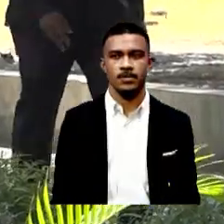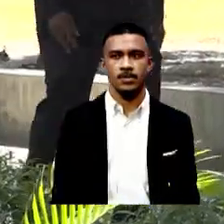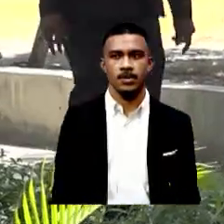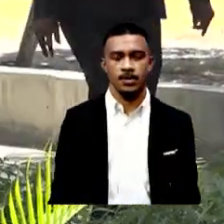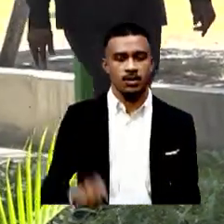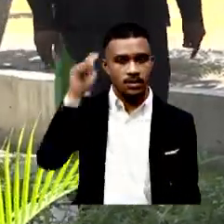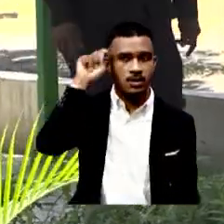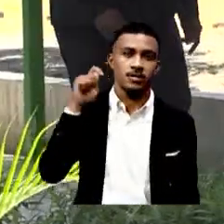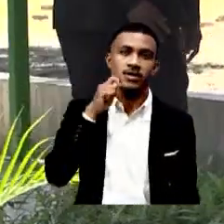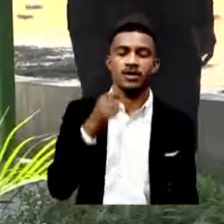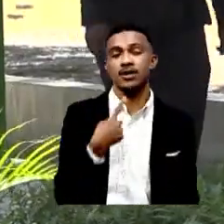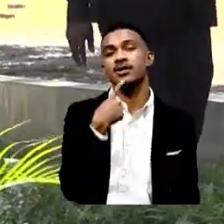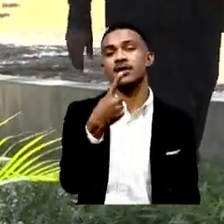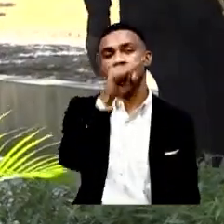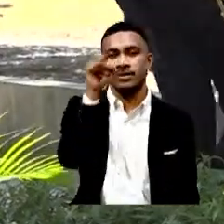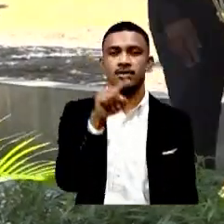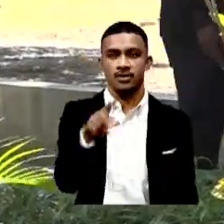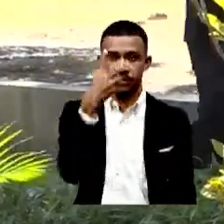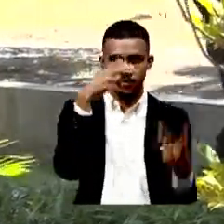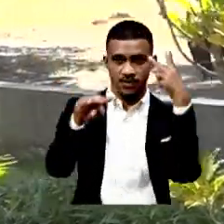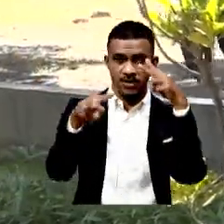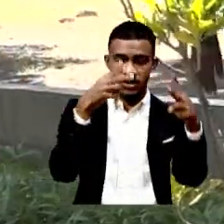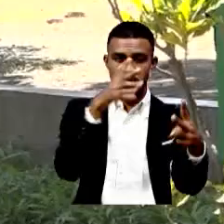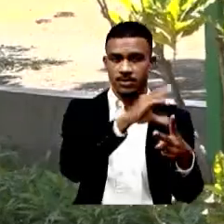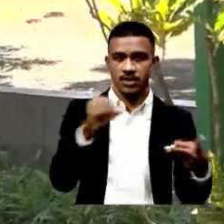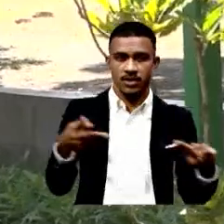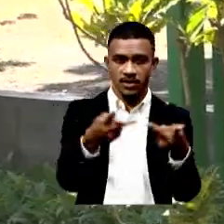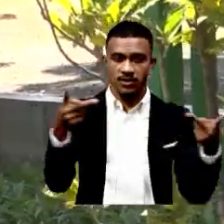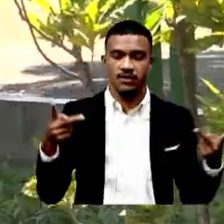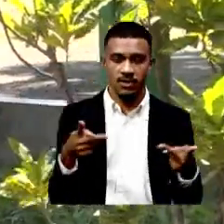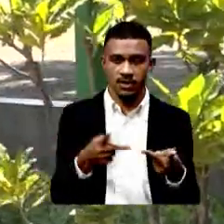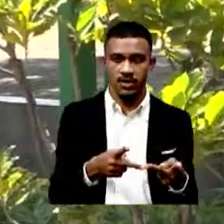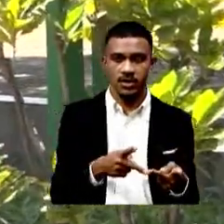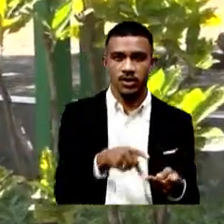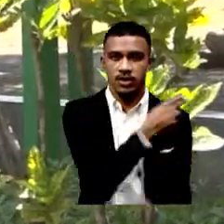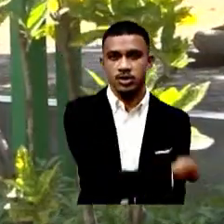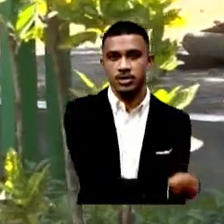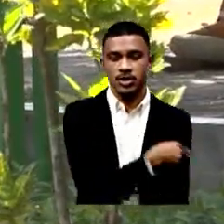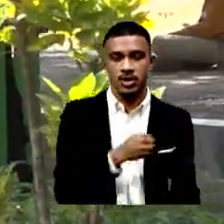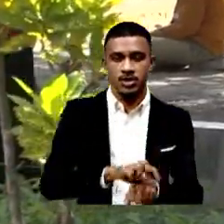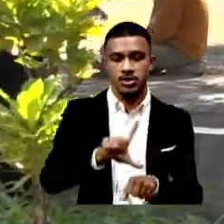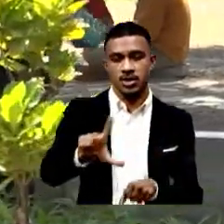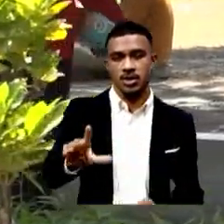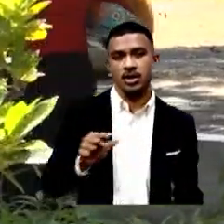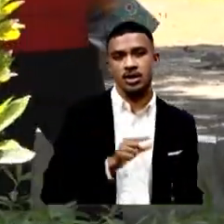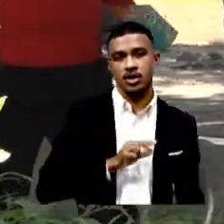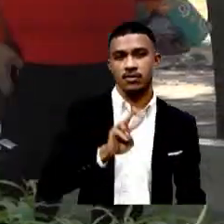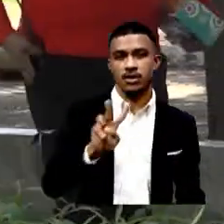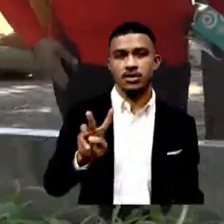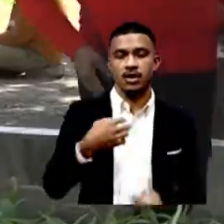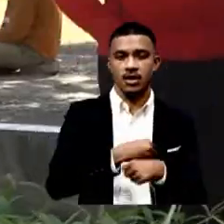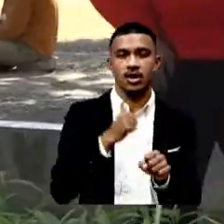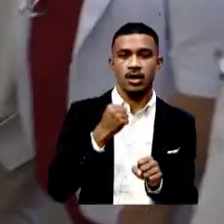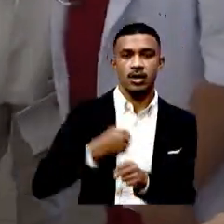Taumaturu Ruakateten, questão, né? Foi uma visita para a sala maternidade no pediatria, Hospital Nacional Guido Valadares, onde a campanha com a